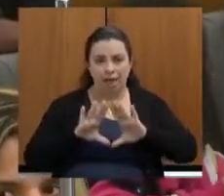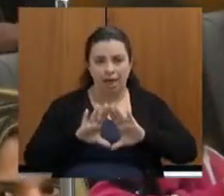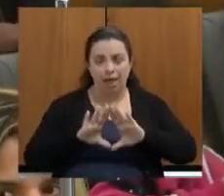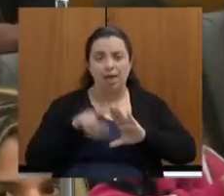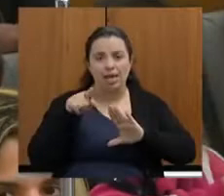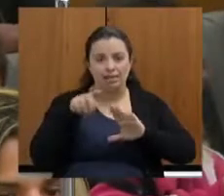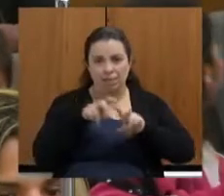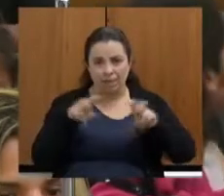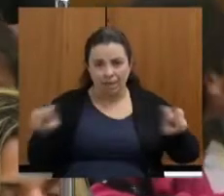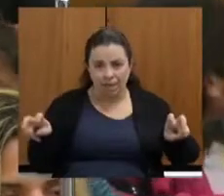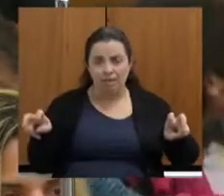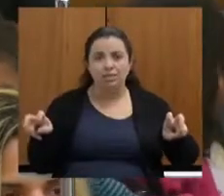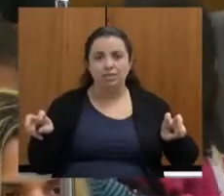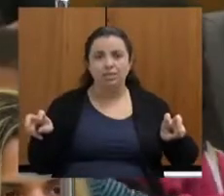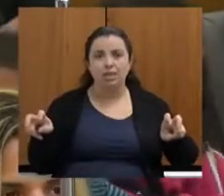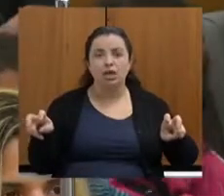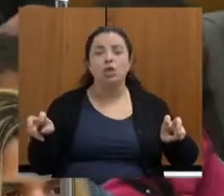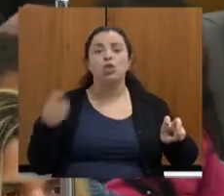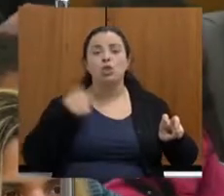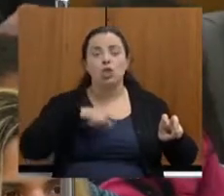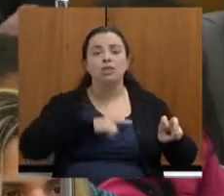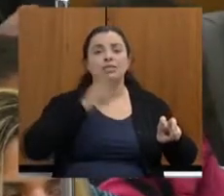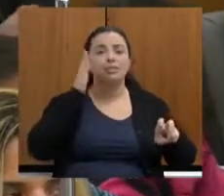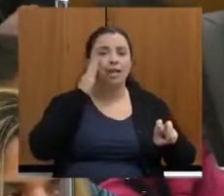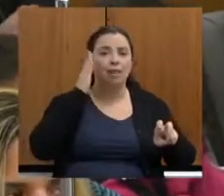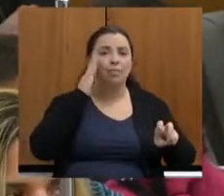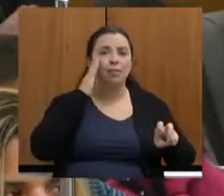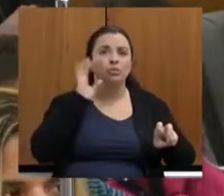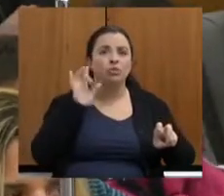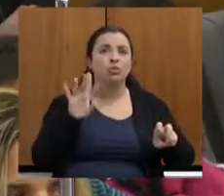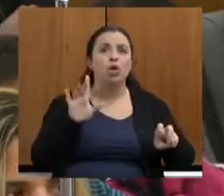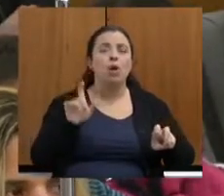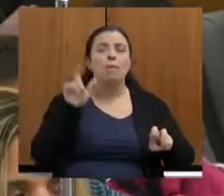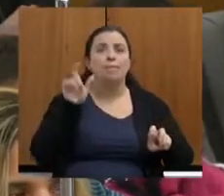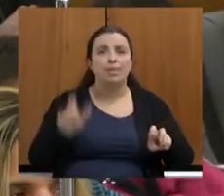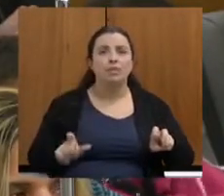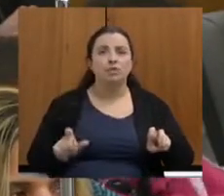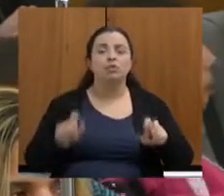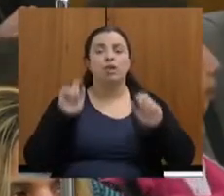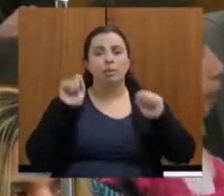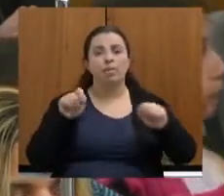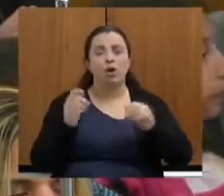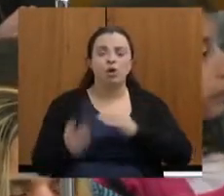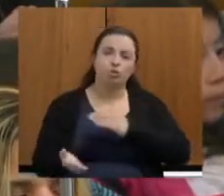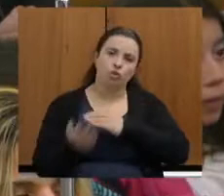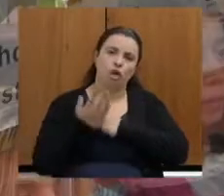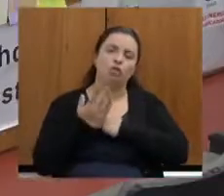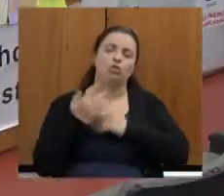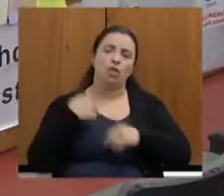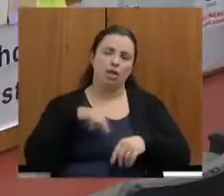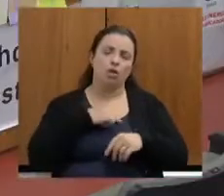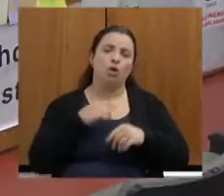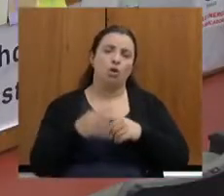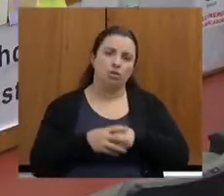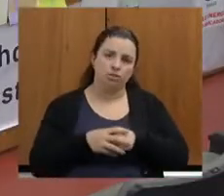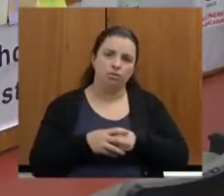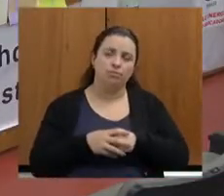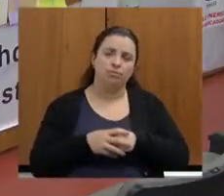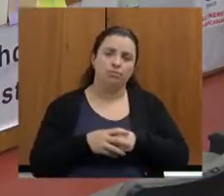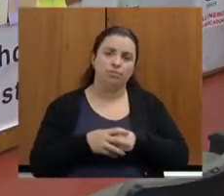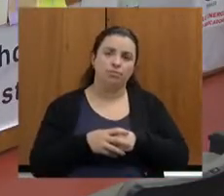essa tá mesmo que tá composta aí a gente sabe que é só pessoas que pode nos ajudar eu eu